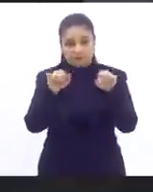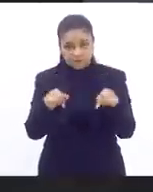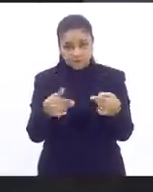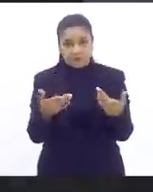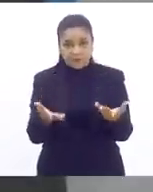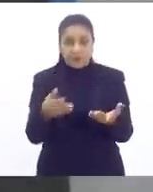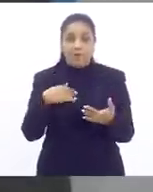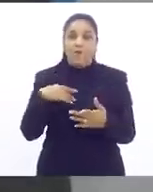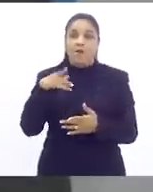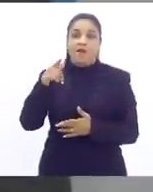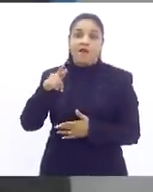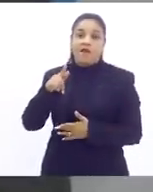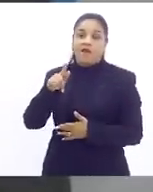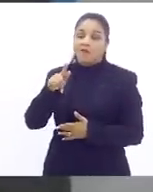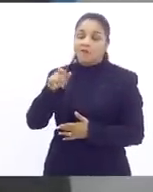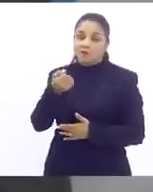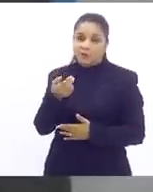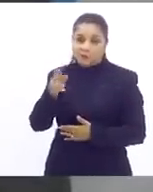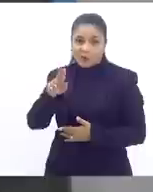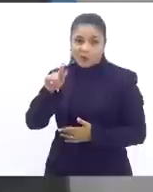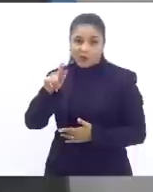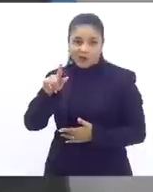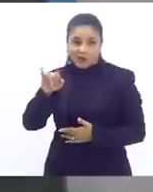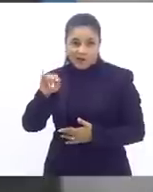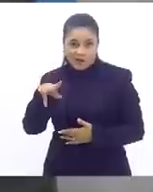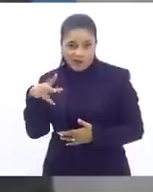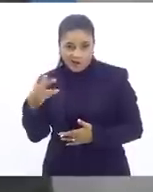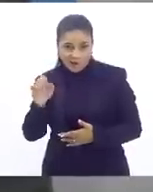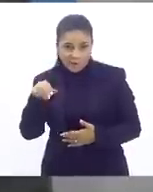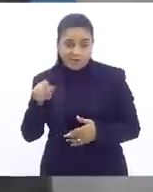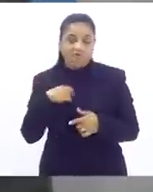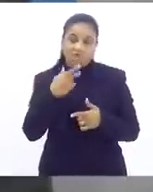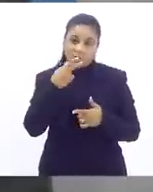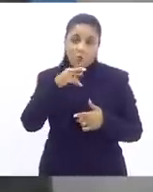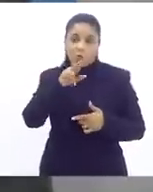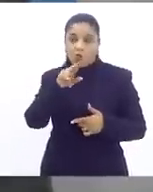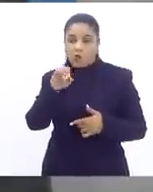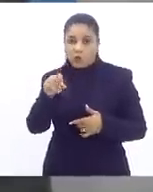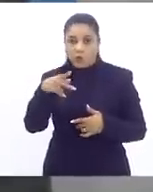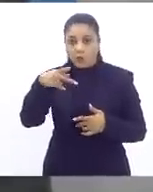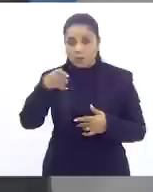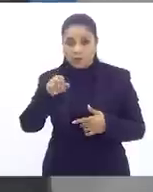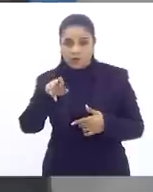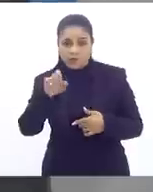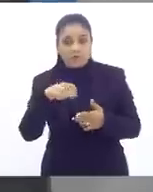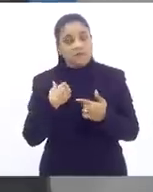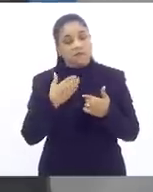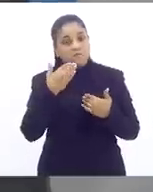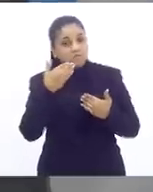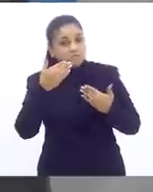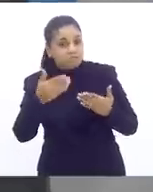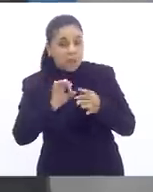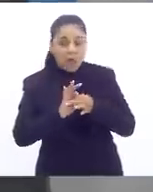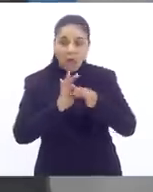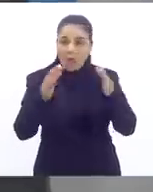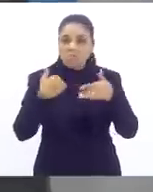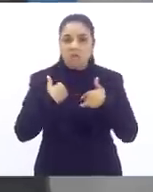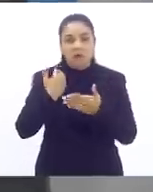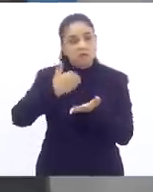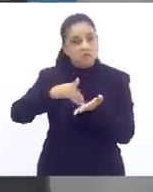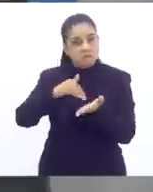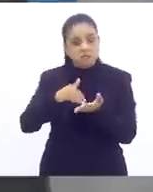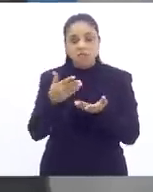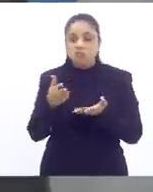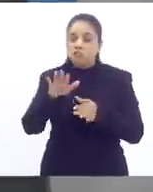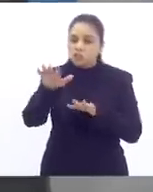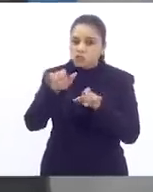do Dr Guilherme que diz que o rio previdência está sempre à disposição da secretaria seria interessante sugerir que o seu